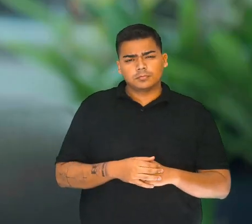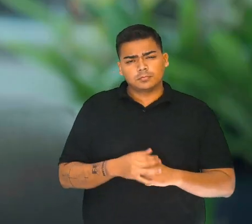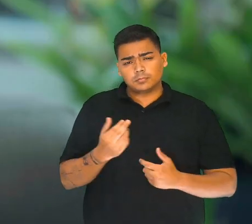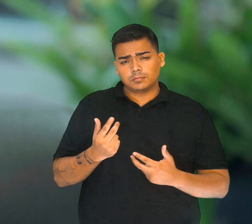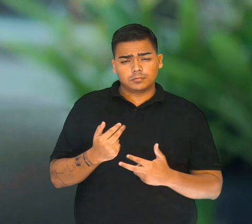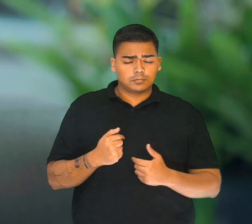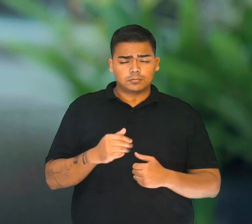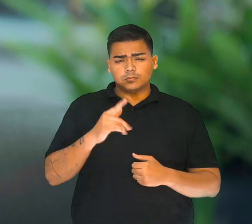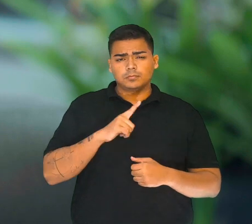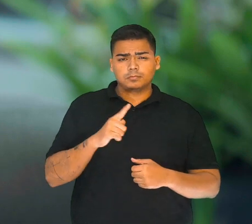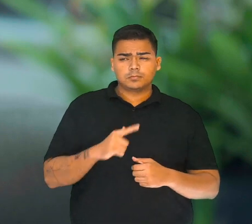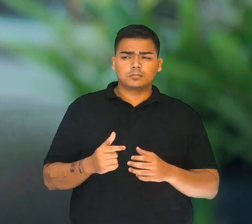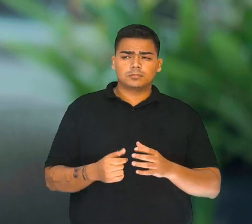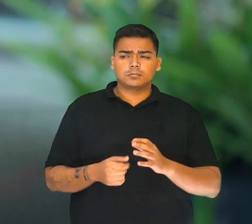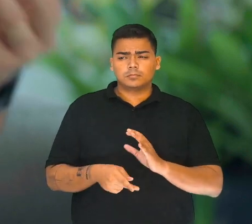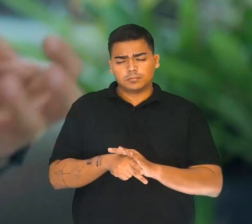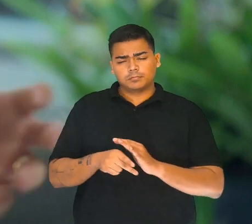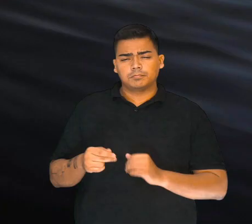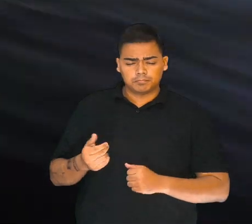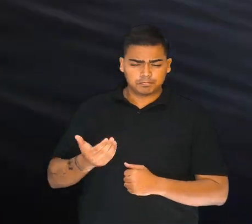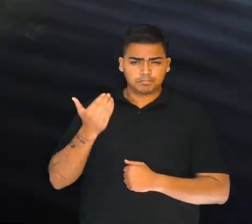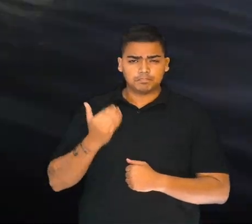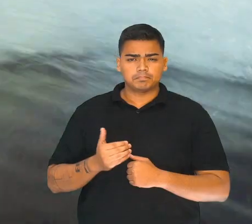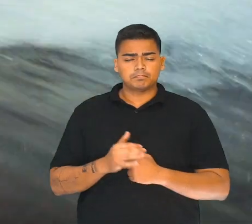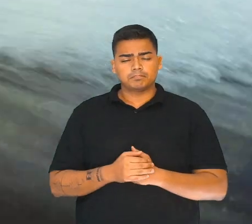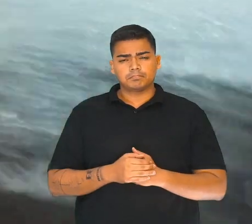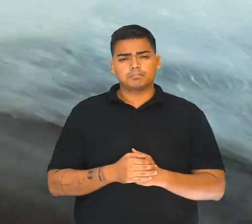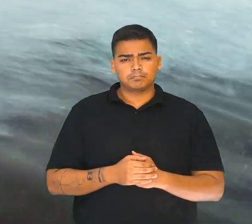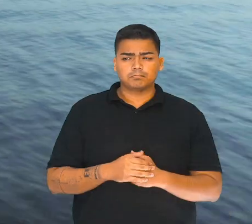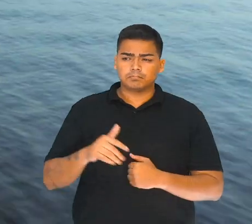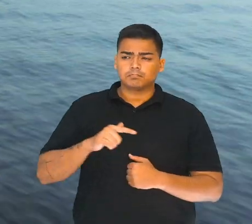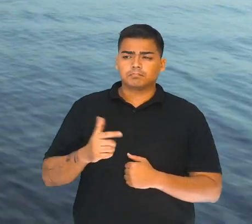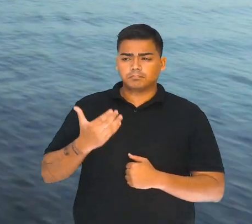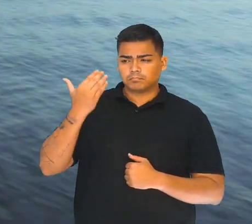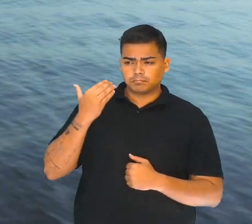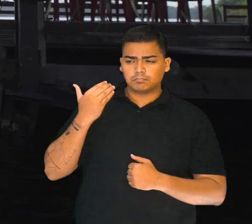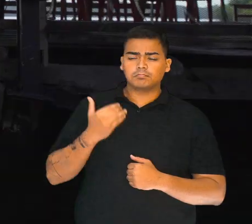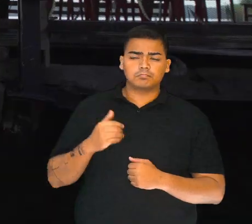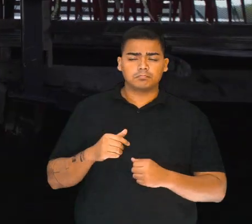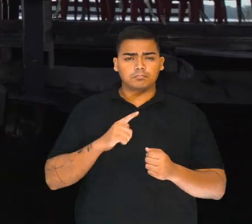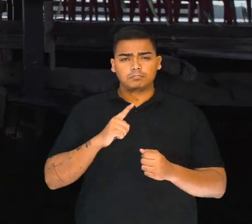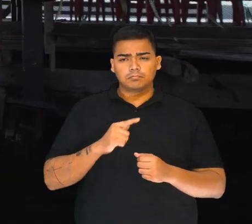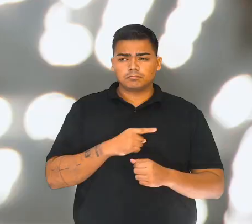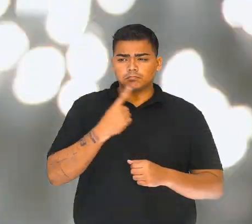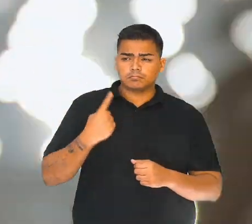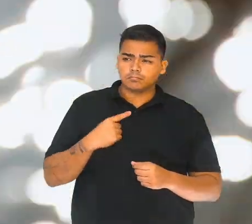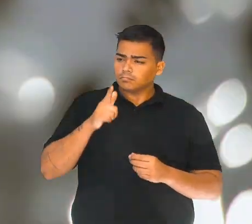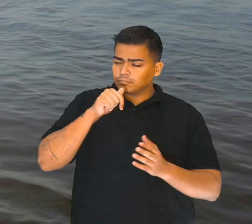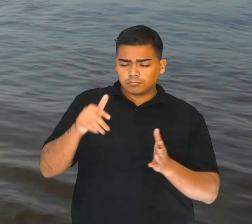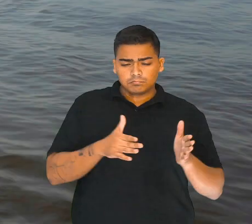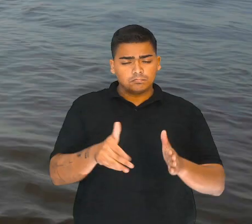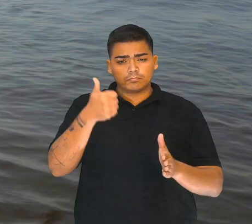provavelmente quando surgiu o nosso primeiro botocórnio. O botocórnio é o nome que a gente brinca para o nosso